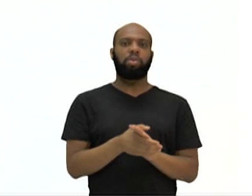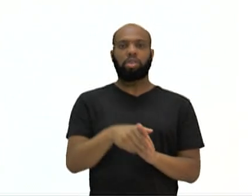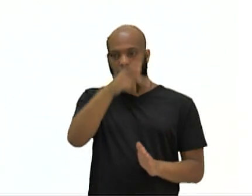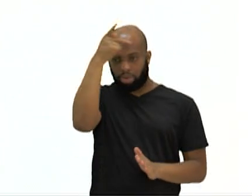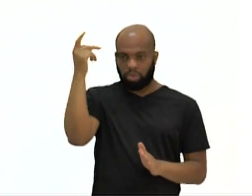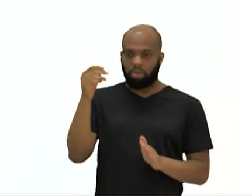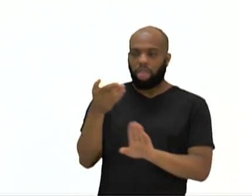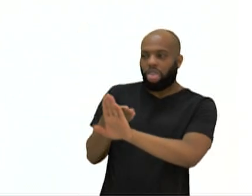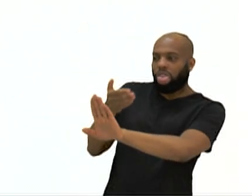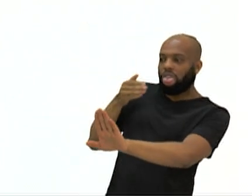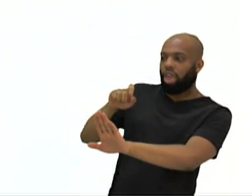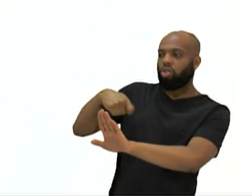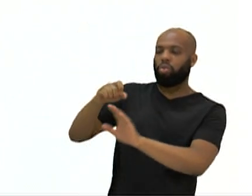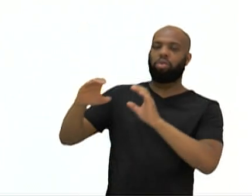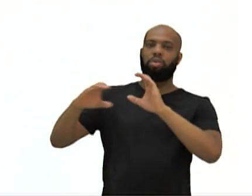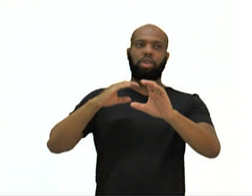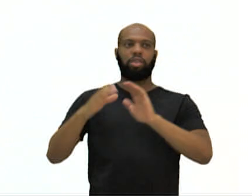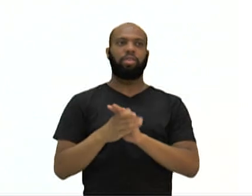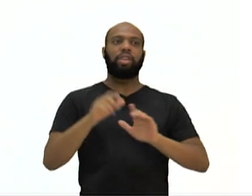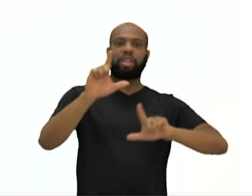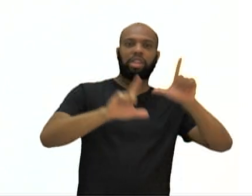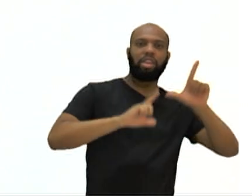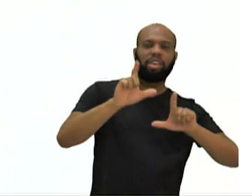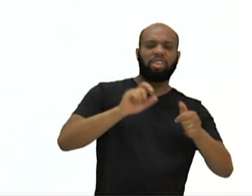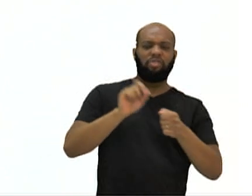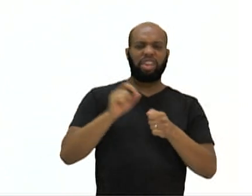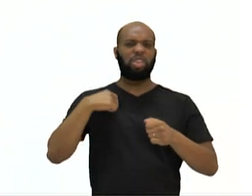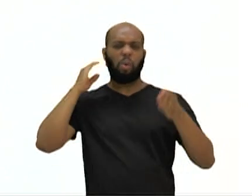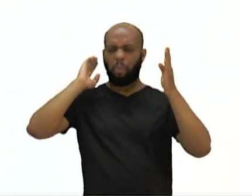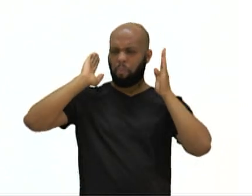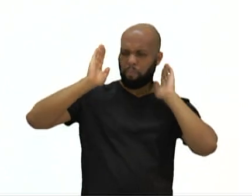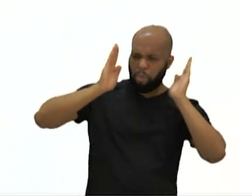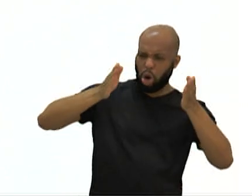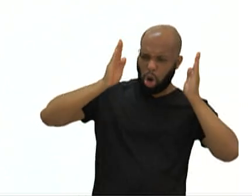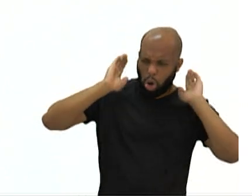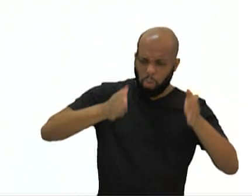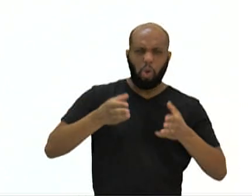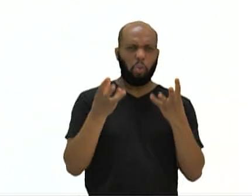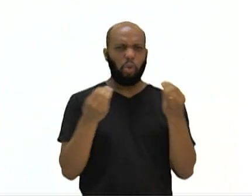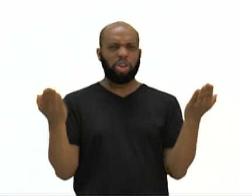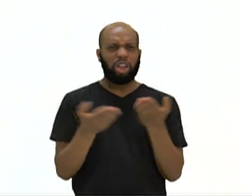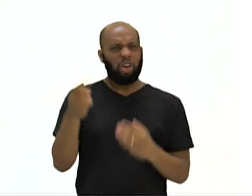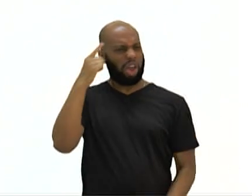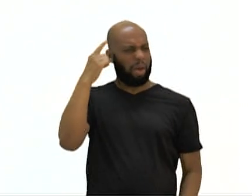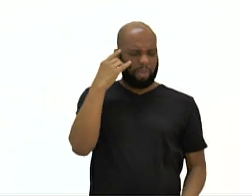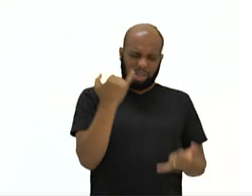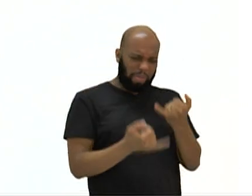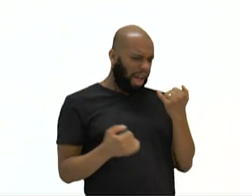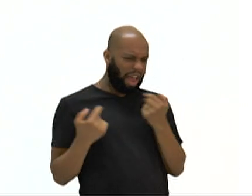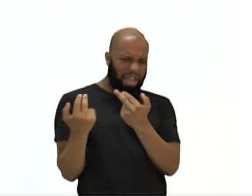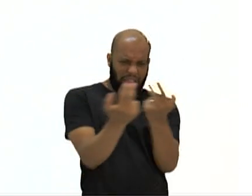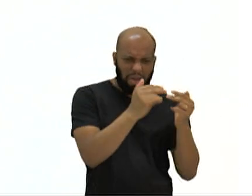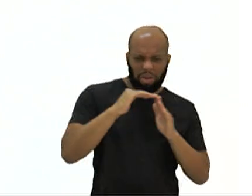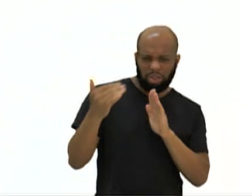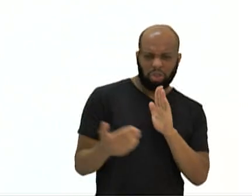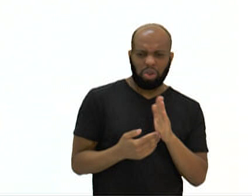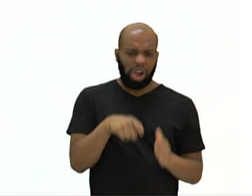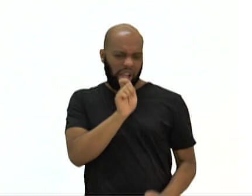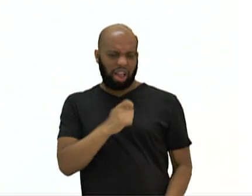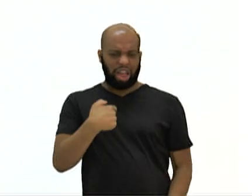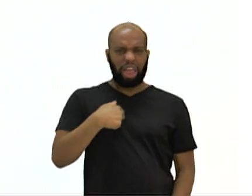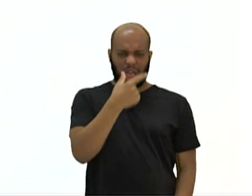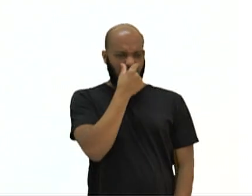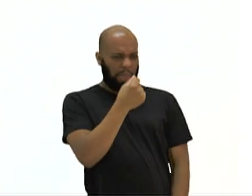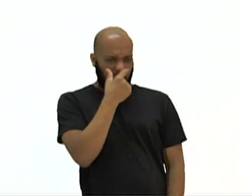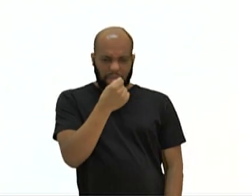meio de comunicação. Daí ela vai trazer lá, a televisão me deixou burro, muito burro demais, agora todas as coisas que eu penso me parecem iguais, o sorvete me deixou